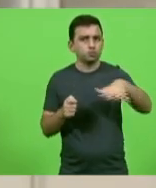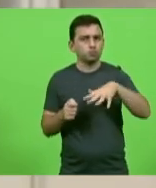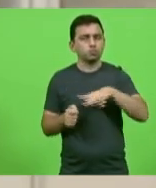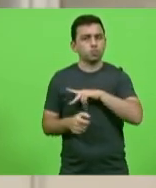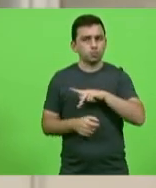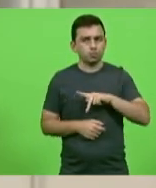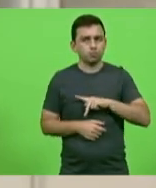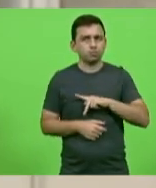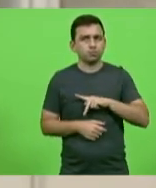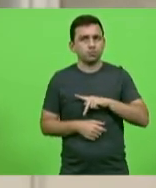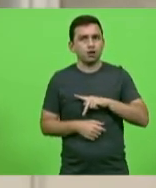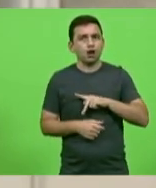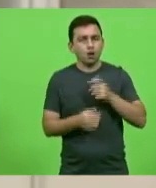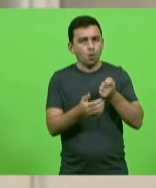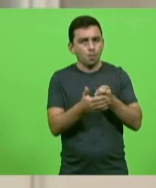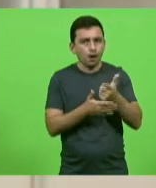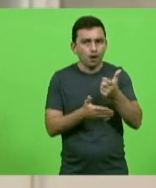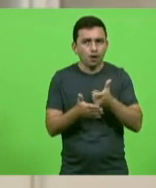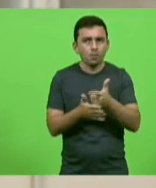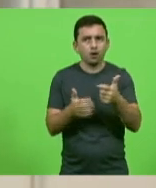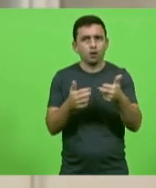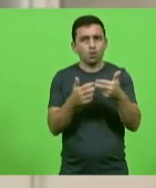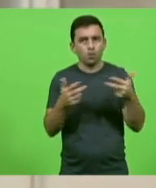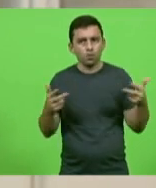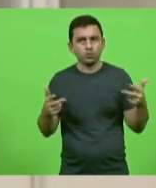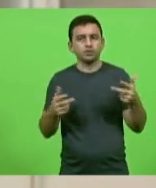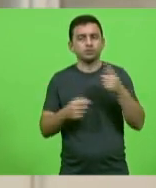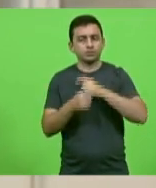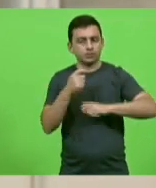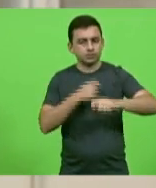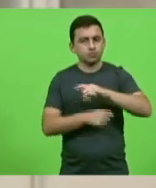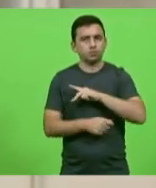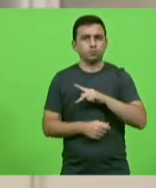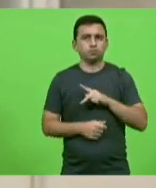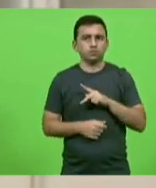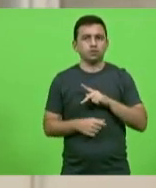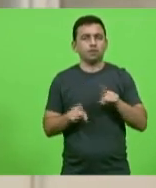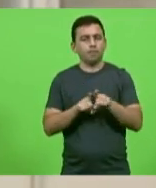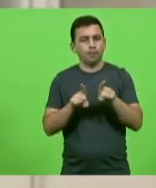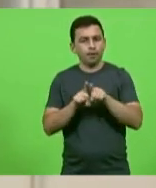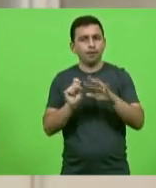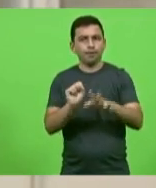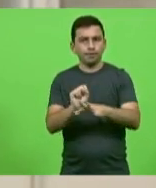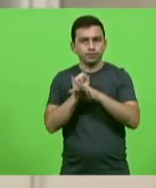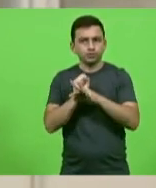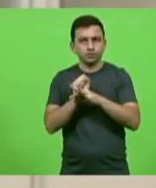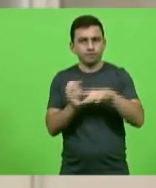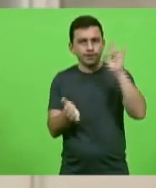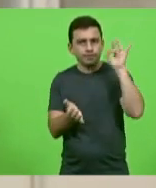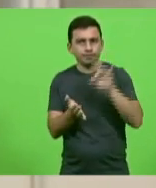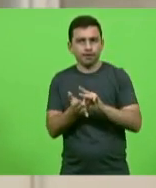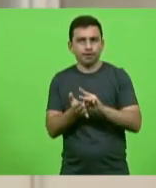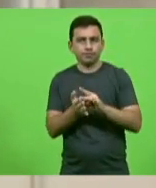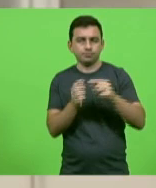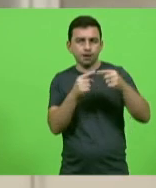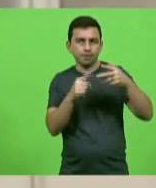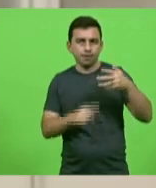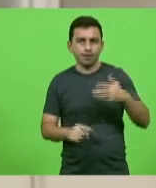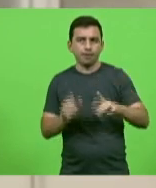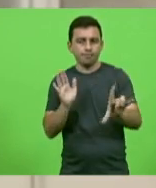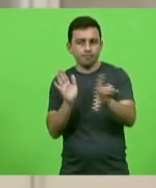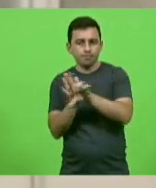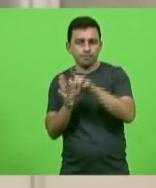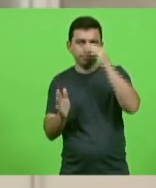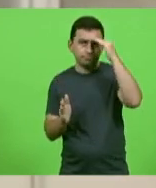públicos na aquisição de bens e serviços pela administração pública e garantir a efetividade dos princípios da